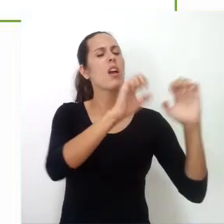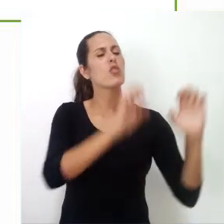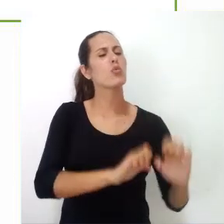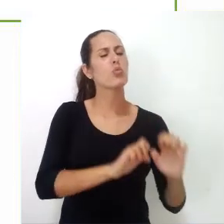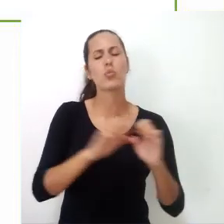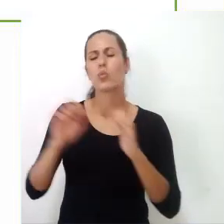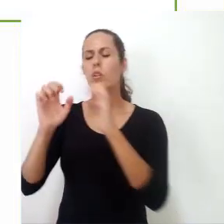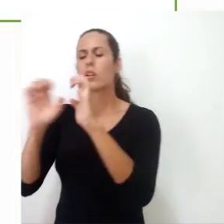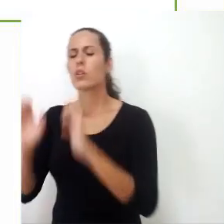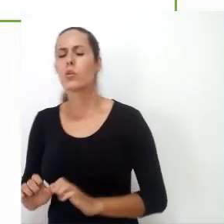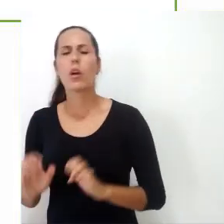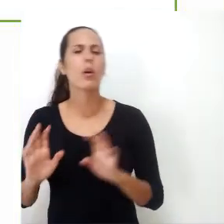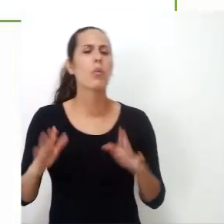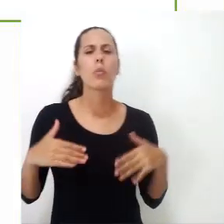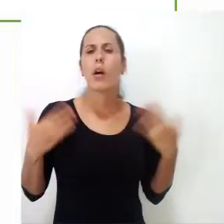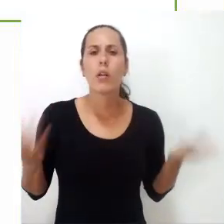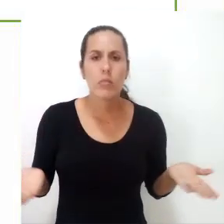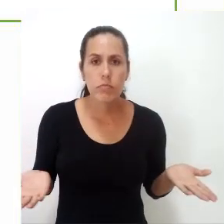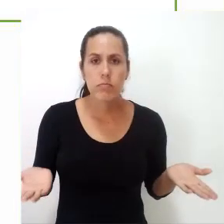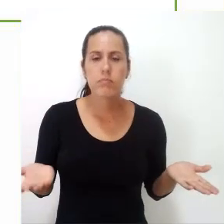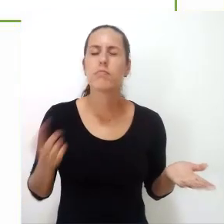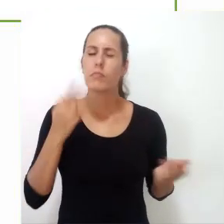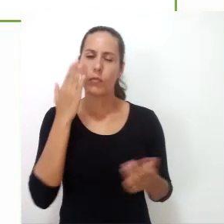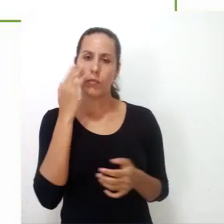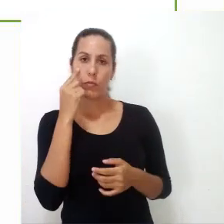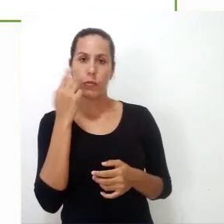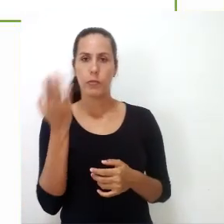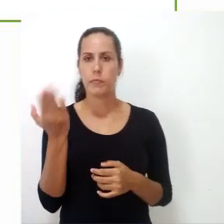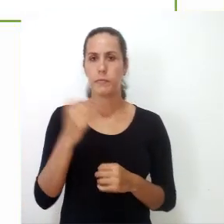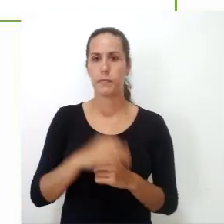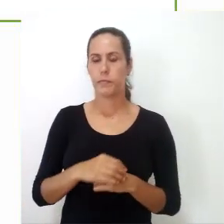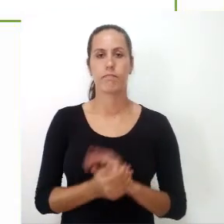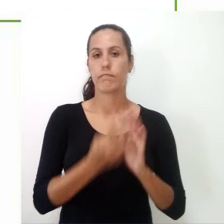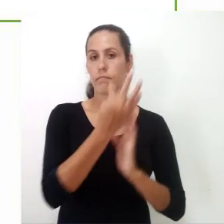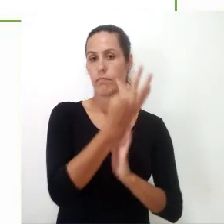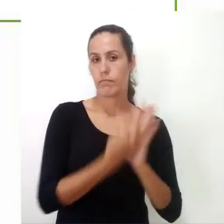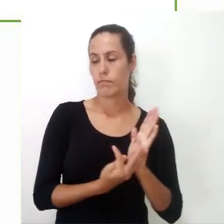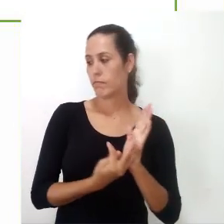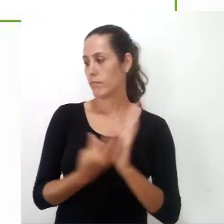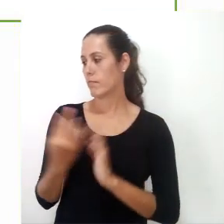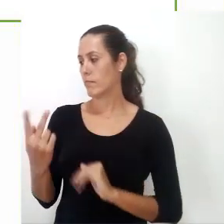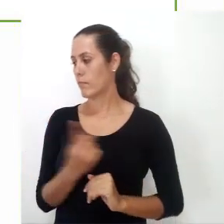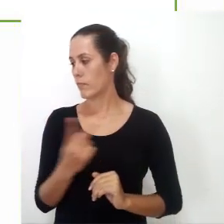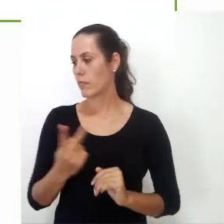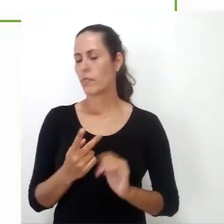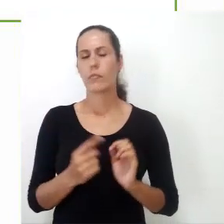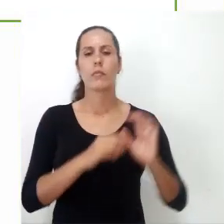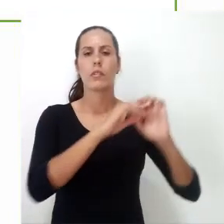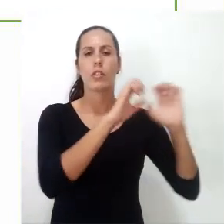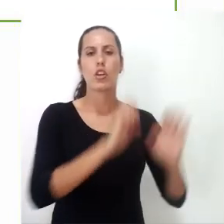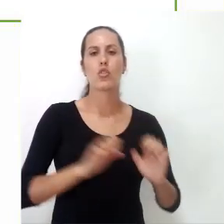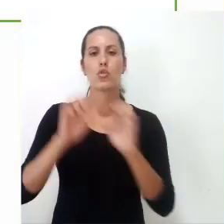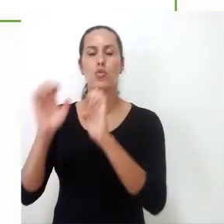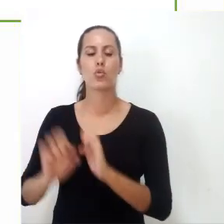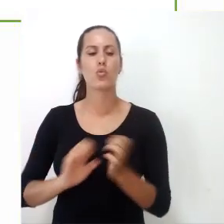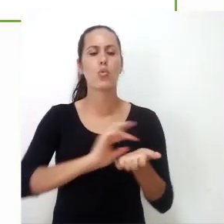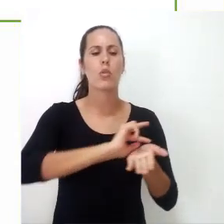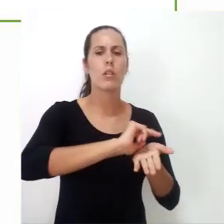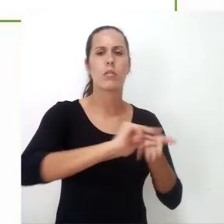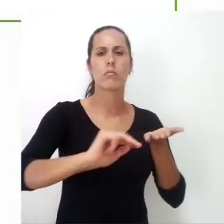legais. Qual a estrutura? Ele tem uma estrutura X. Vamos ver. Os textos normativos e